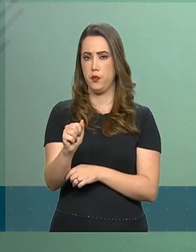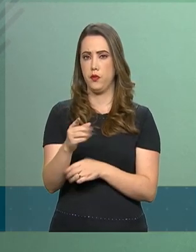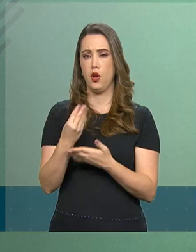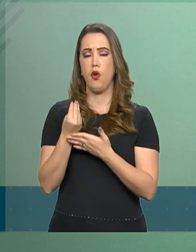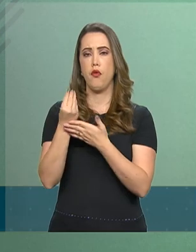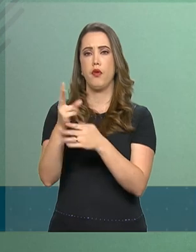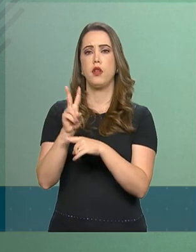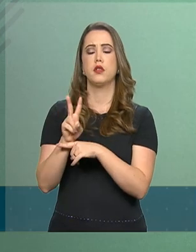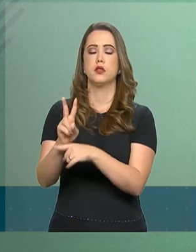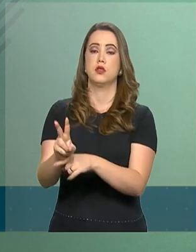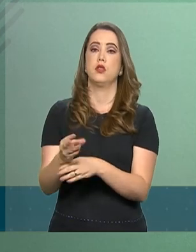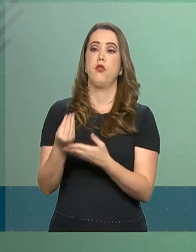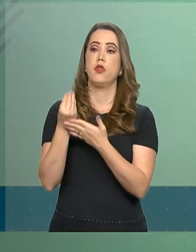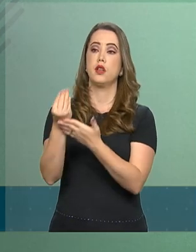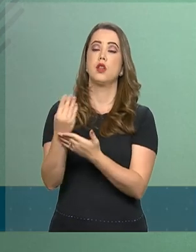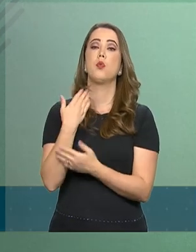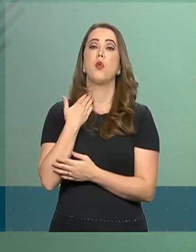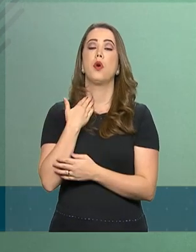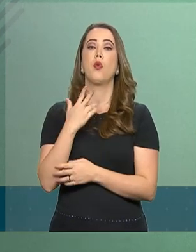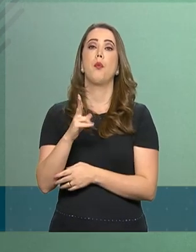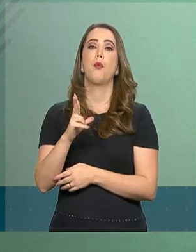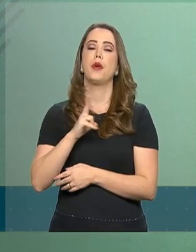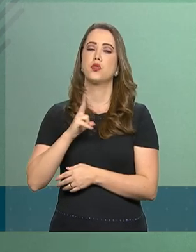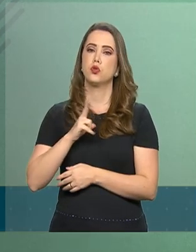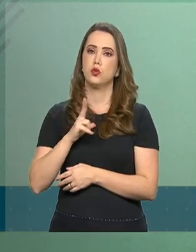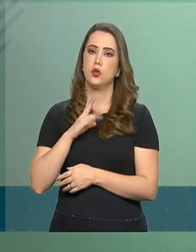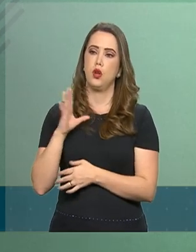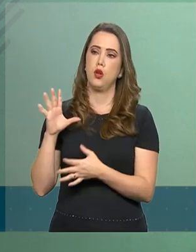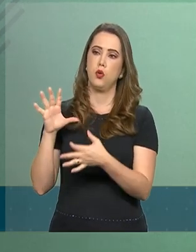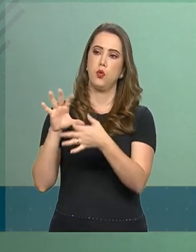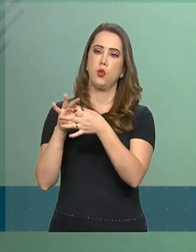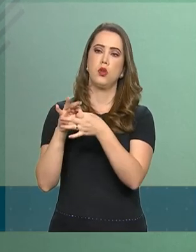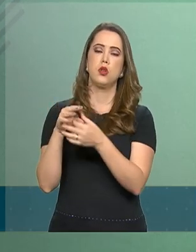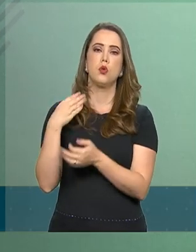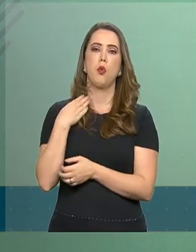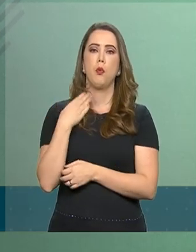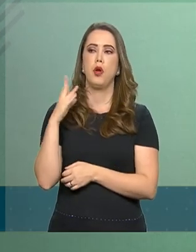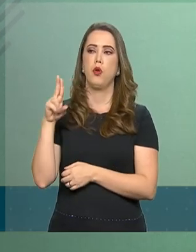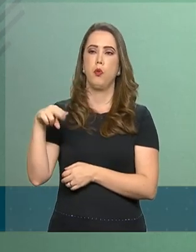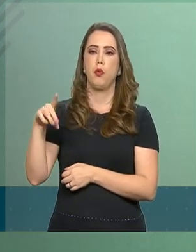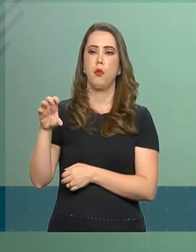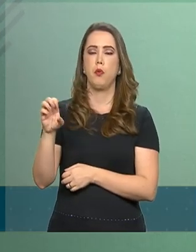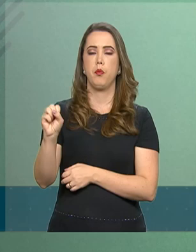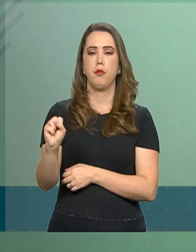por bancos privados parceiros do bnds